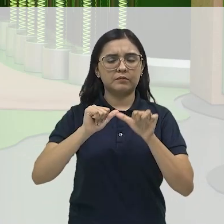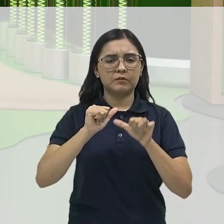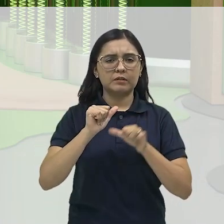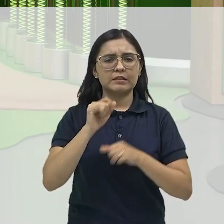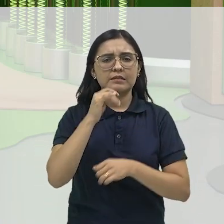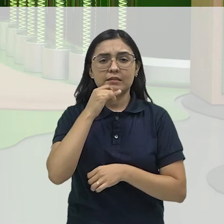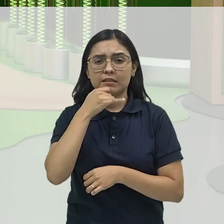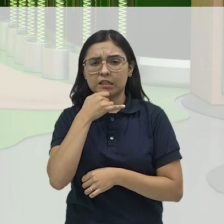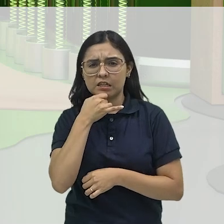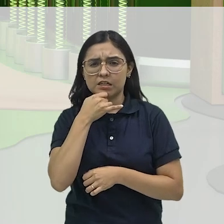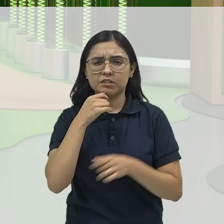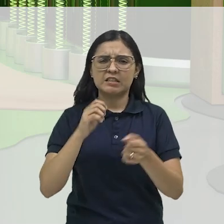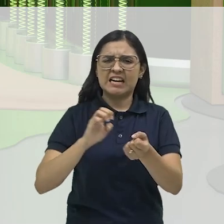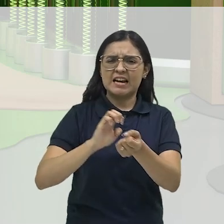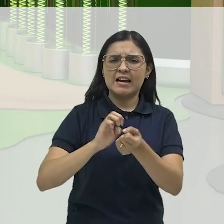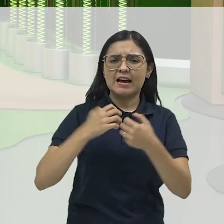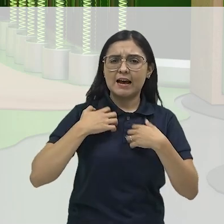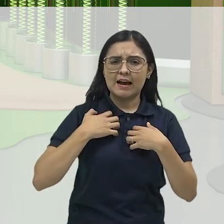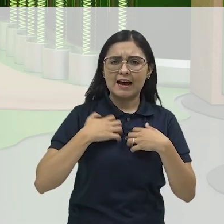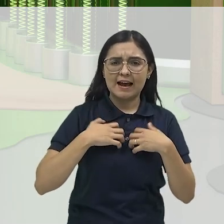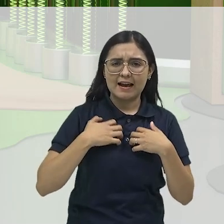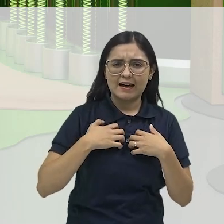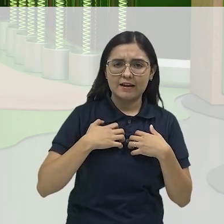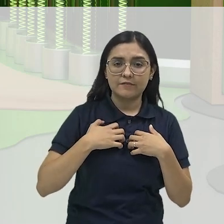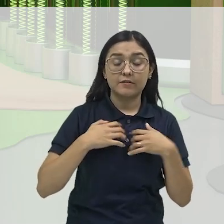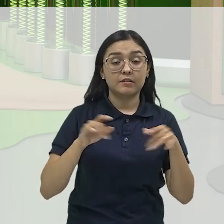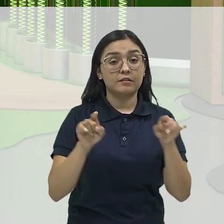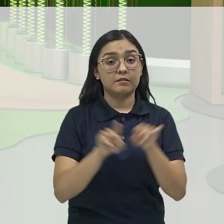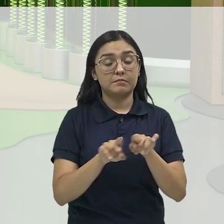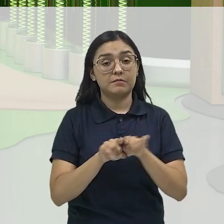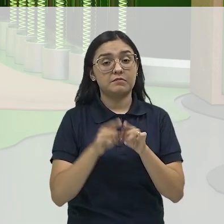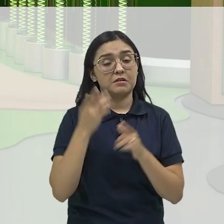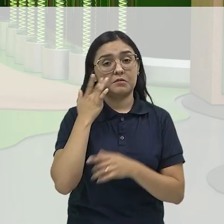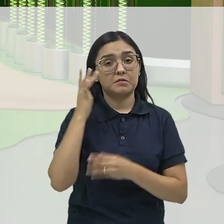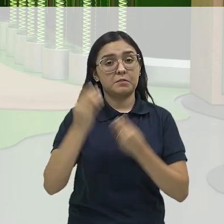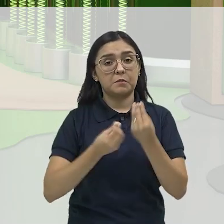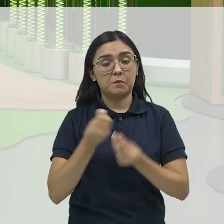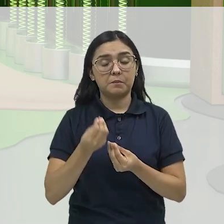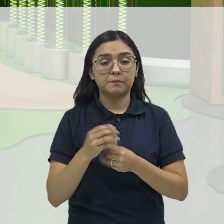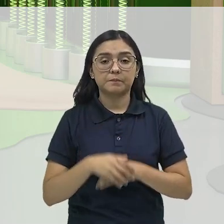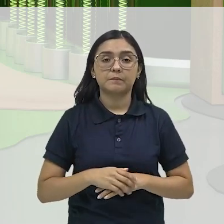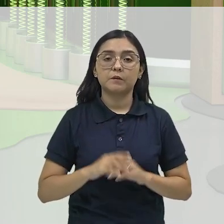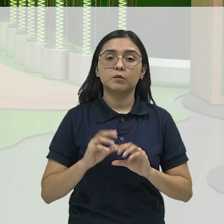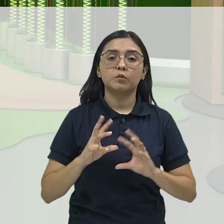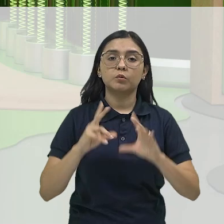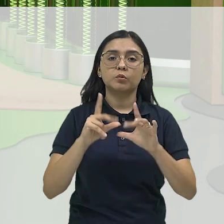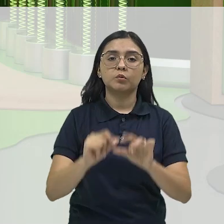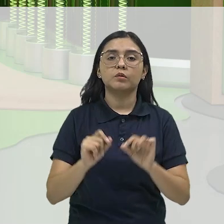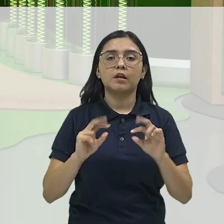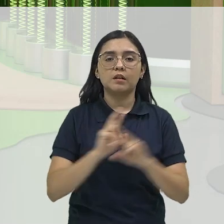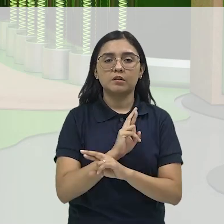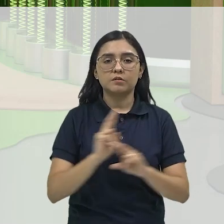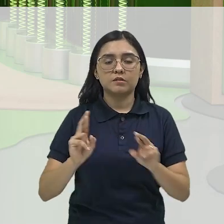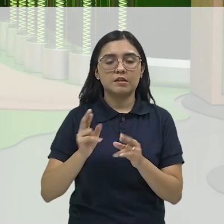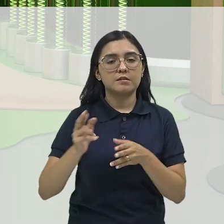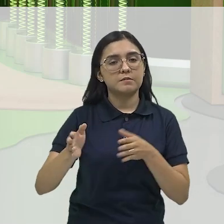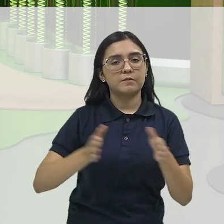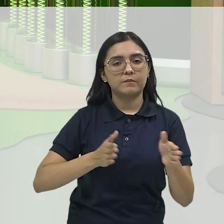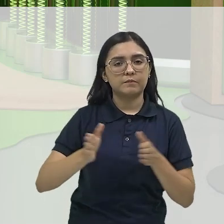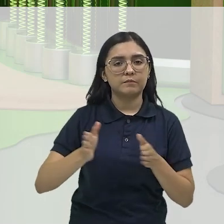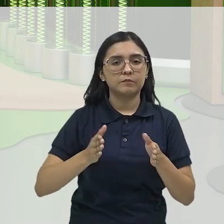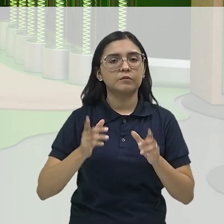raiva, né? Uma irritabilidade, assim, que você não sabe de onde vem. Tudo isso pode estar relacionado a essa